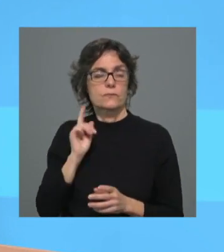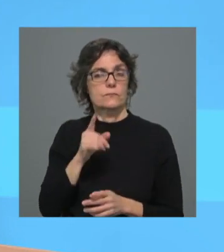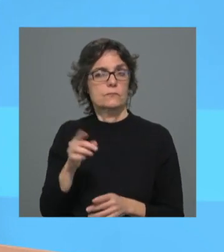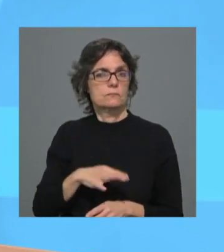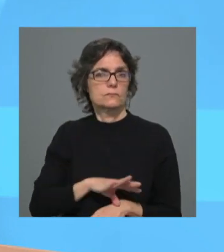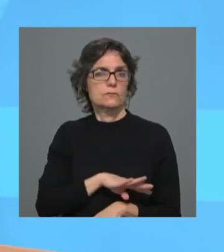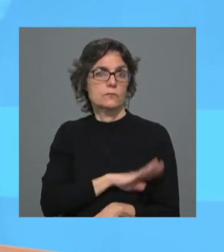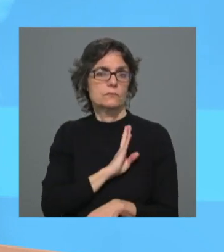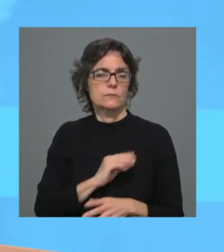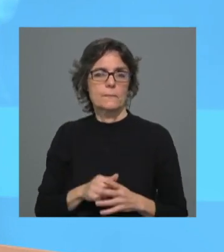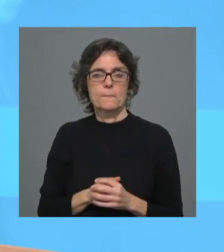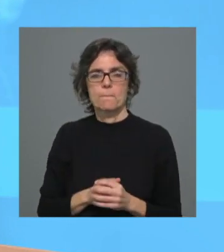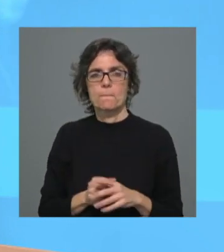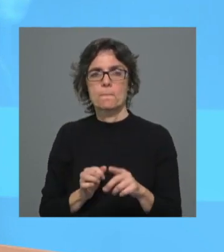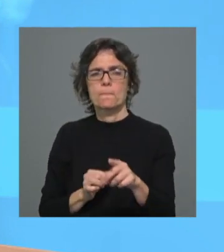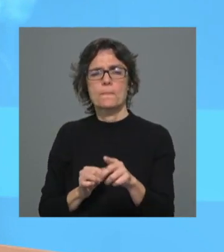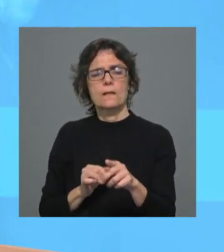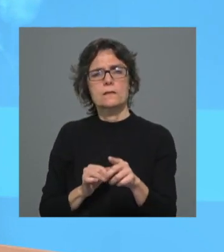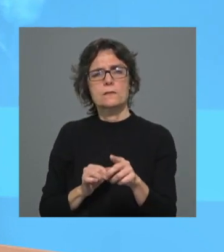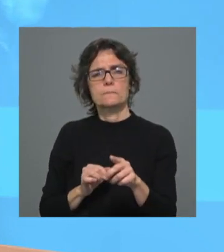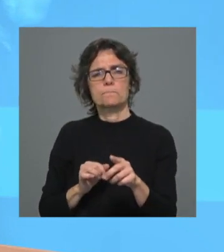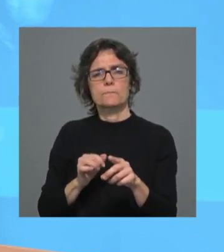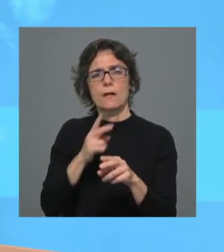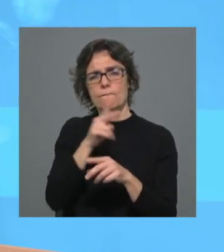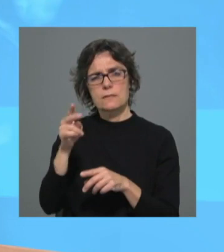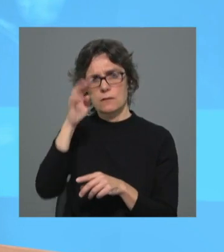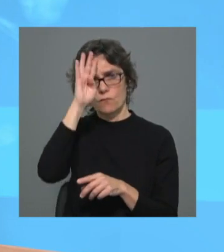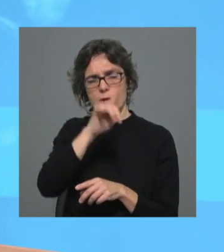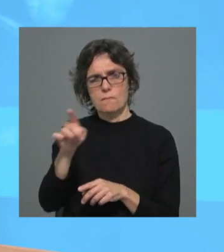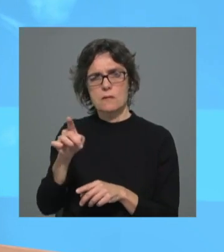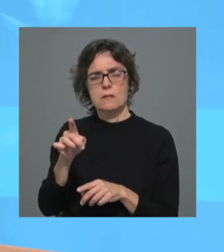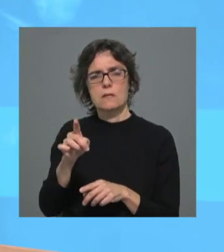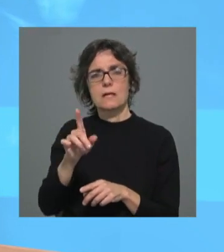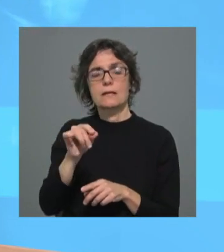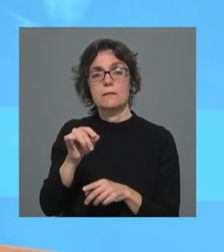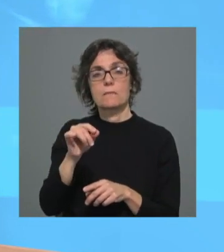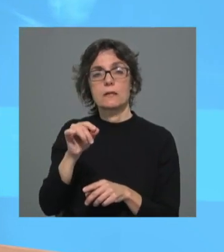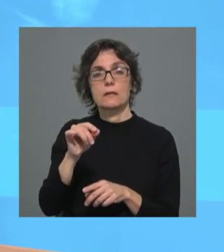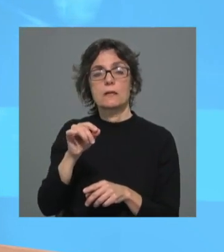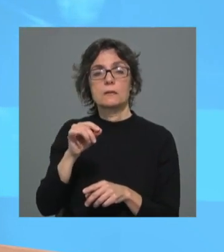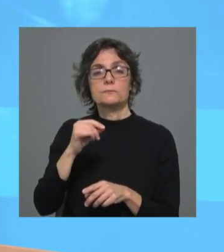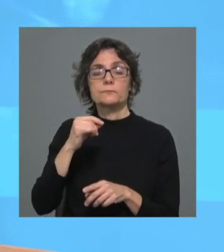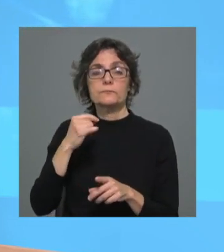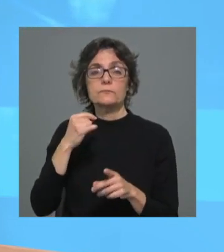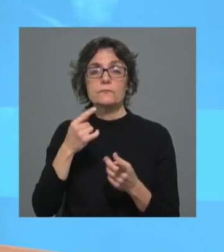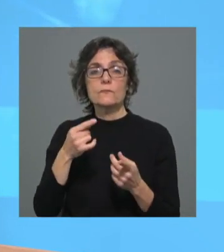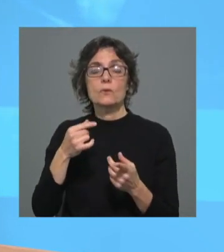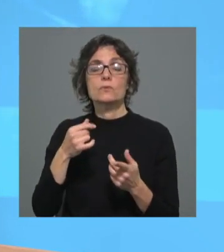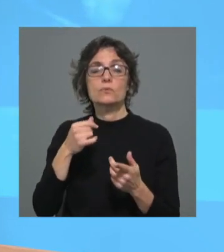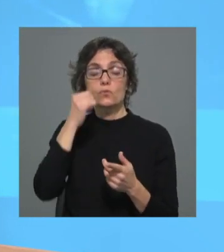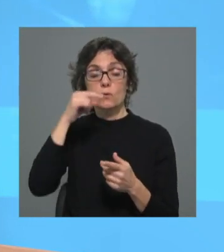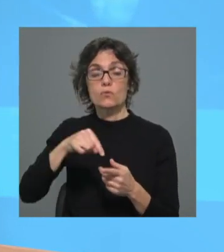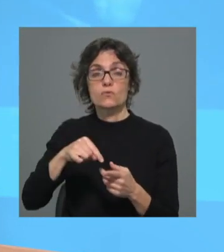do Sul, estarem três líderes religiosos cristãos, não é? Acaba por